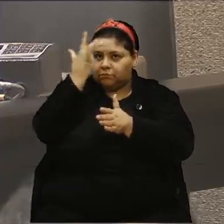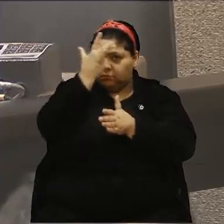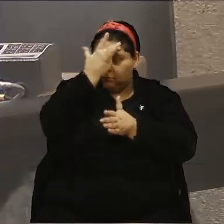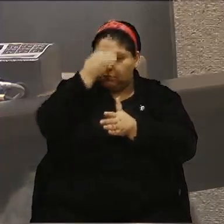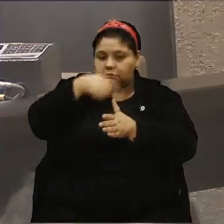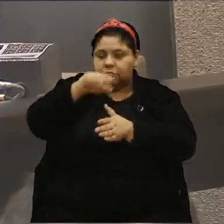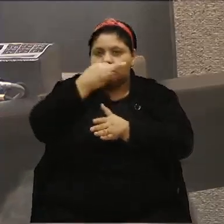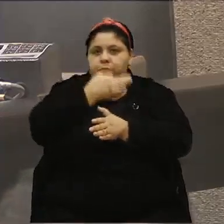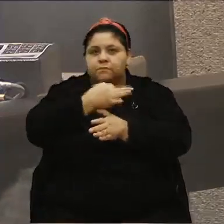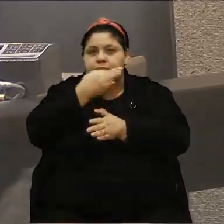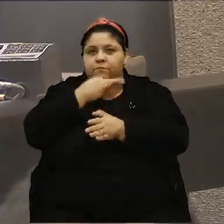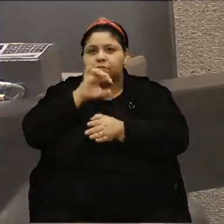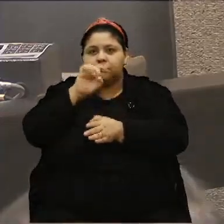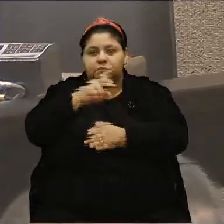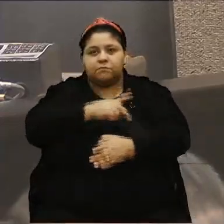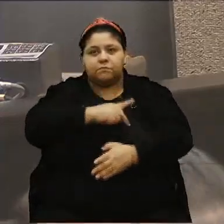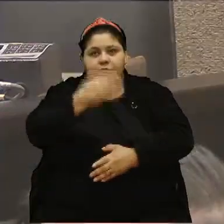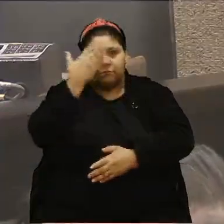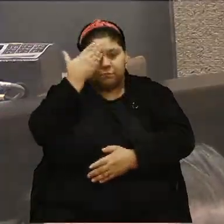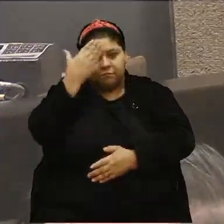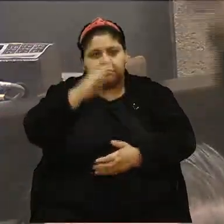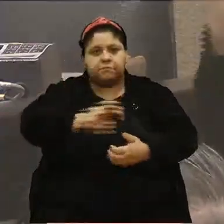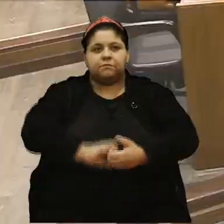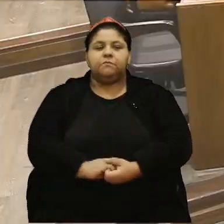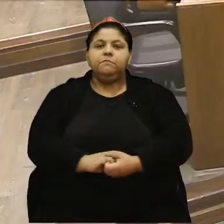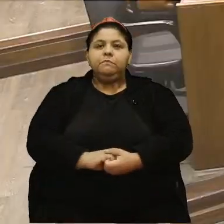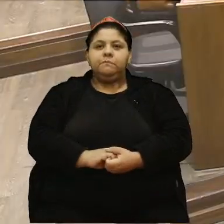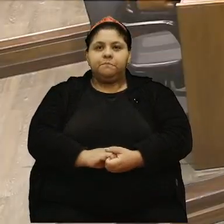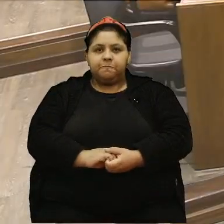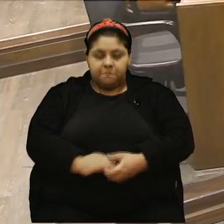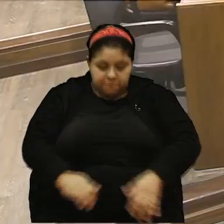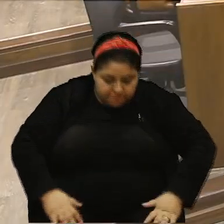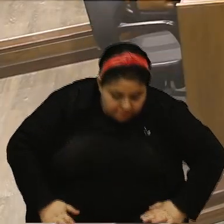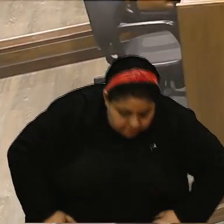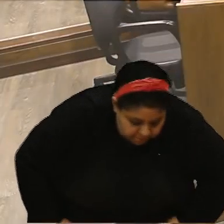nosso município. Era isso, senhor presidente. Muito obrigado. Obrigado, vereadora Dani Mello. Com a palavra.